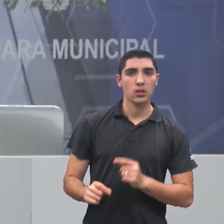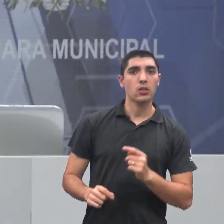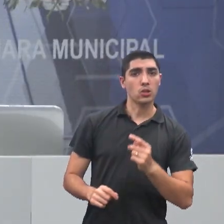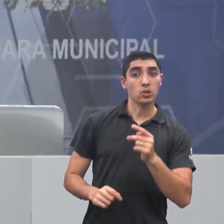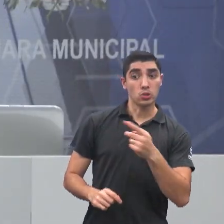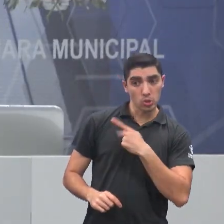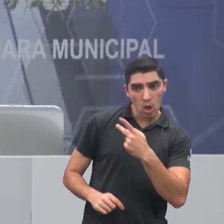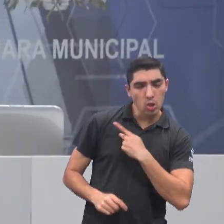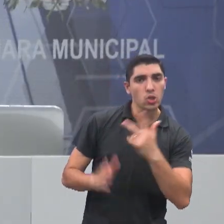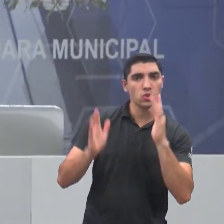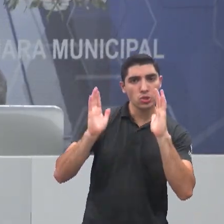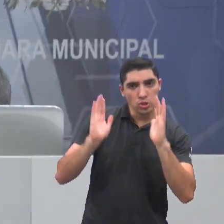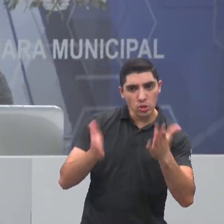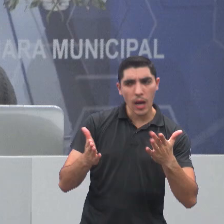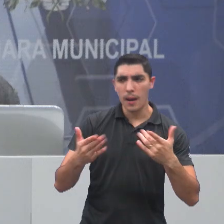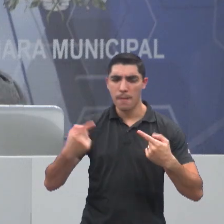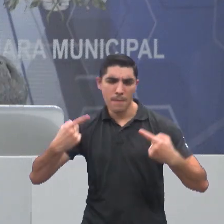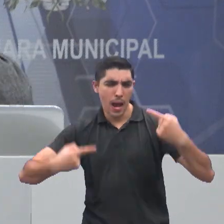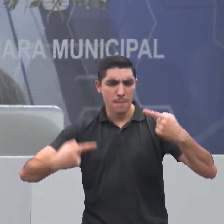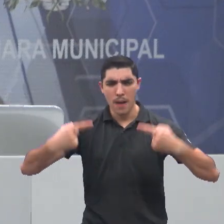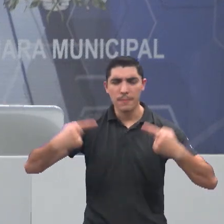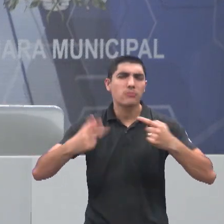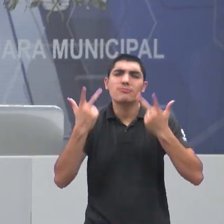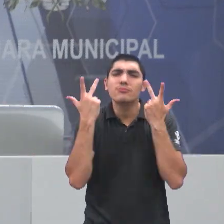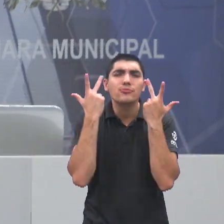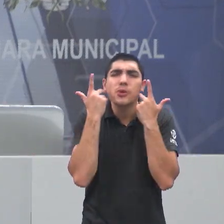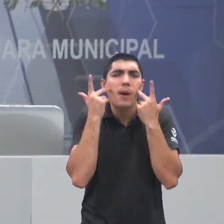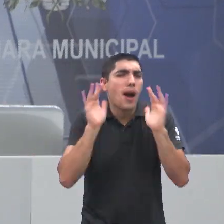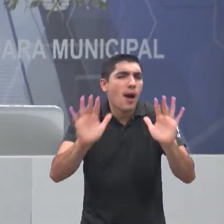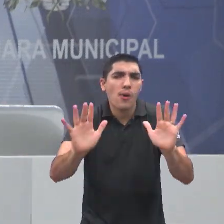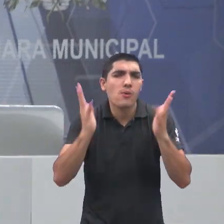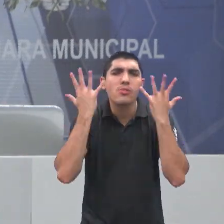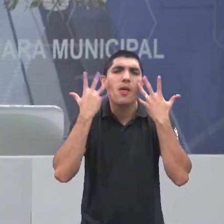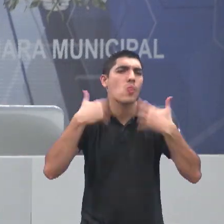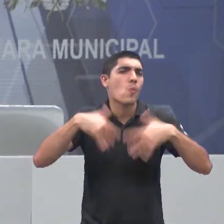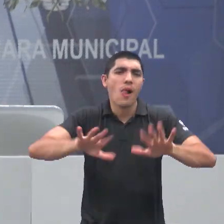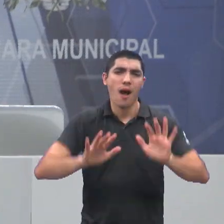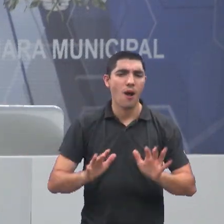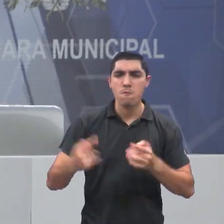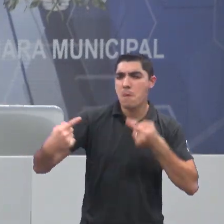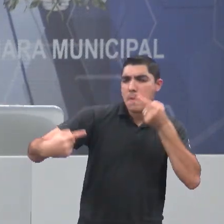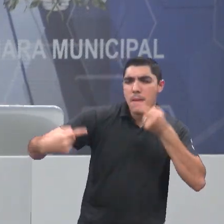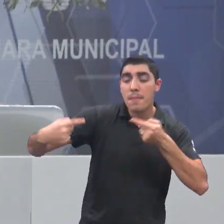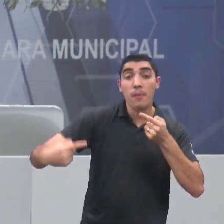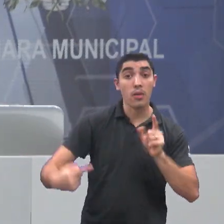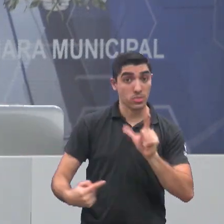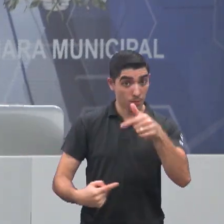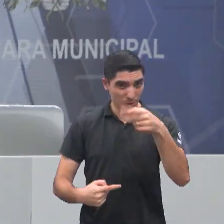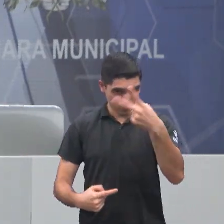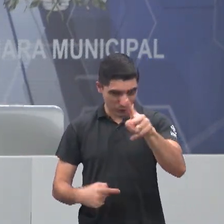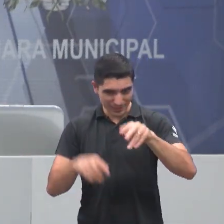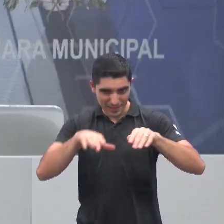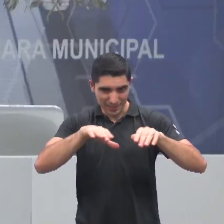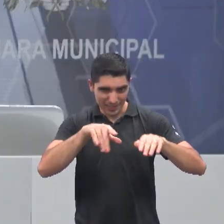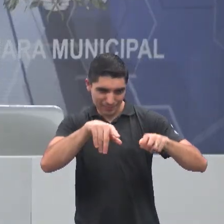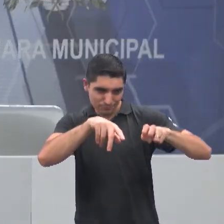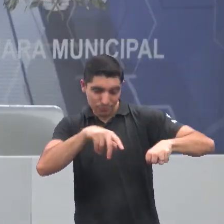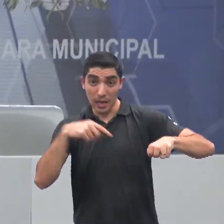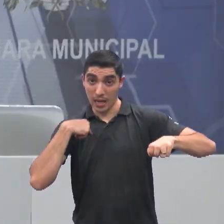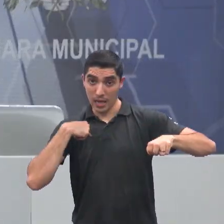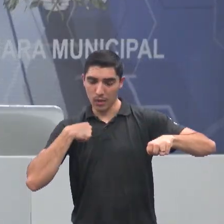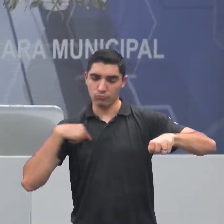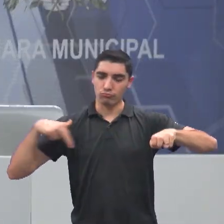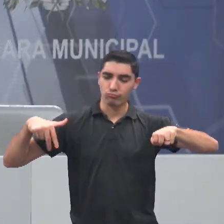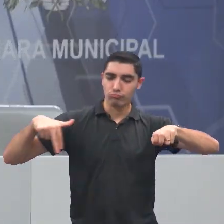plenário, naturais, absolutamente naturais, eu fui até a sua mesa, me abaixei na sua